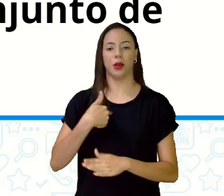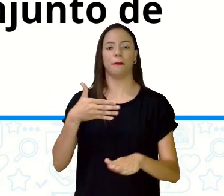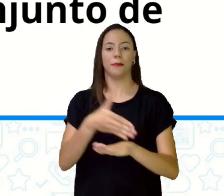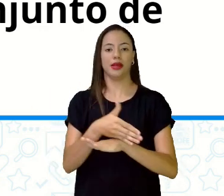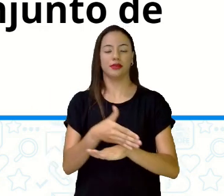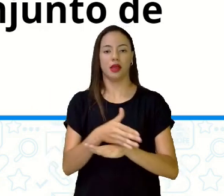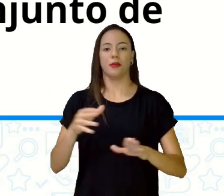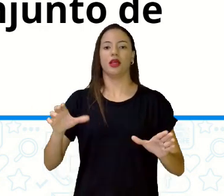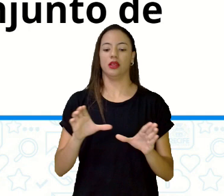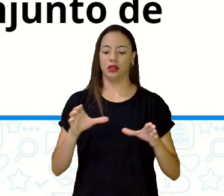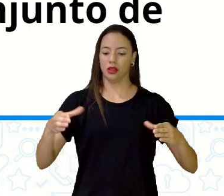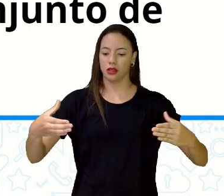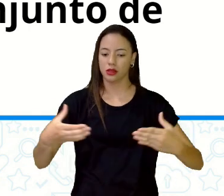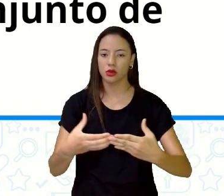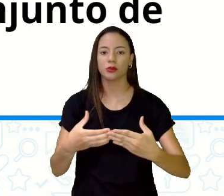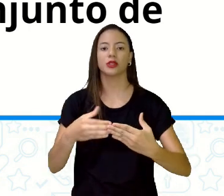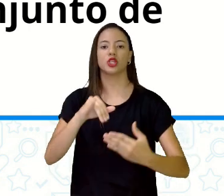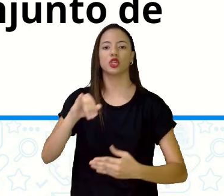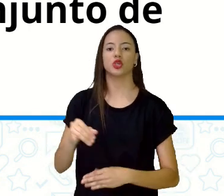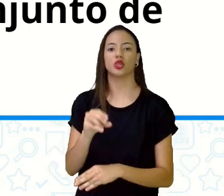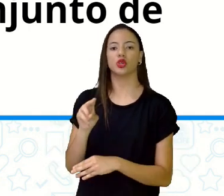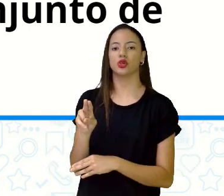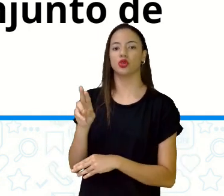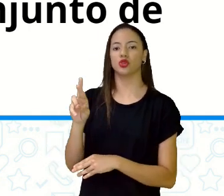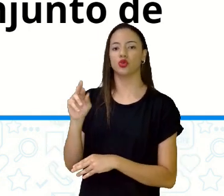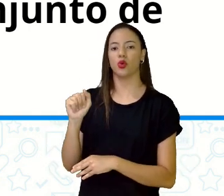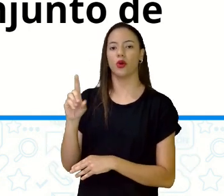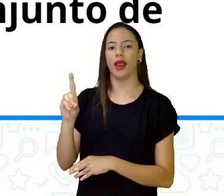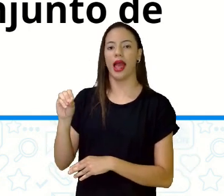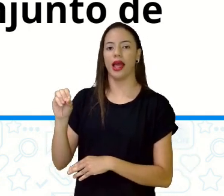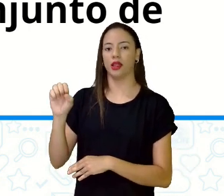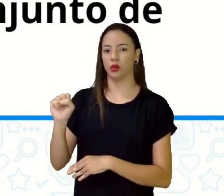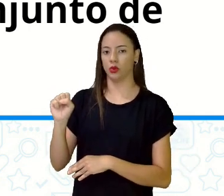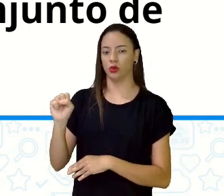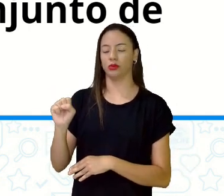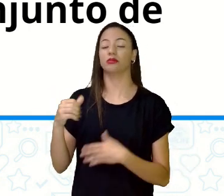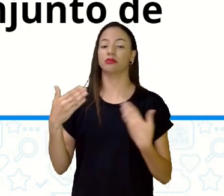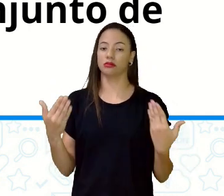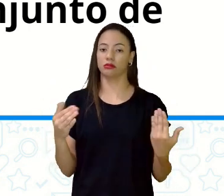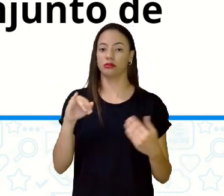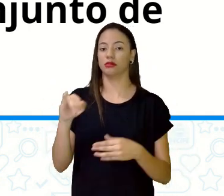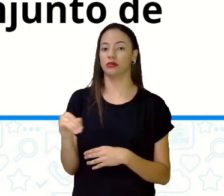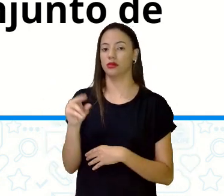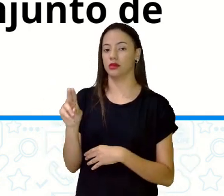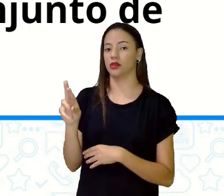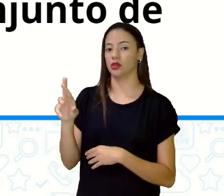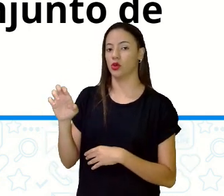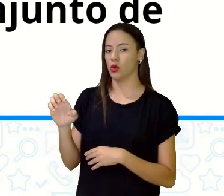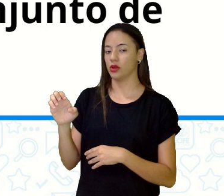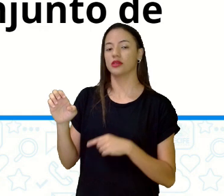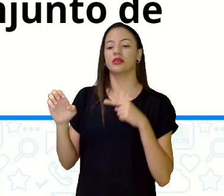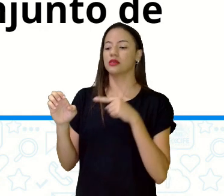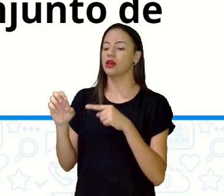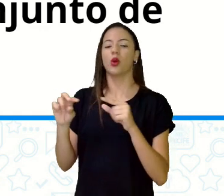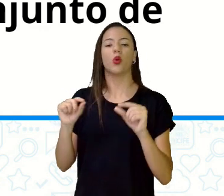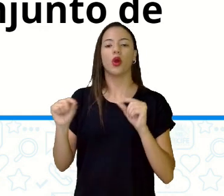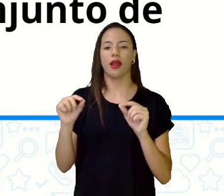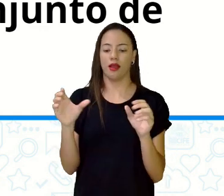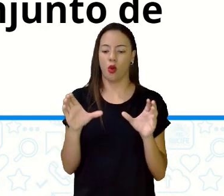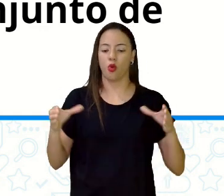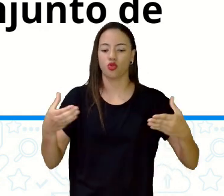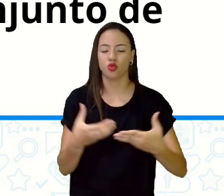participei de um conjunto de jurados. Entenderam? Então, júri é um conjunto de muitos jurados.